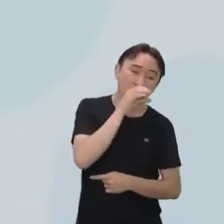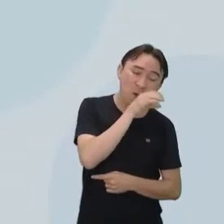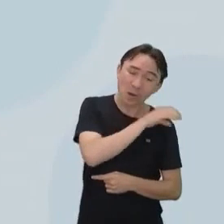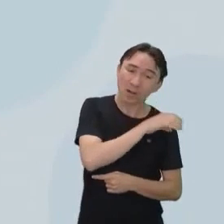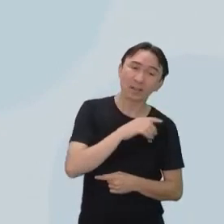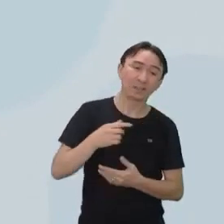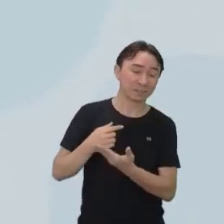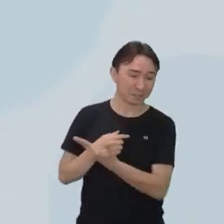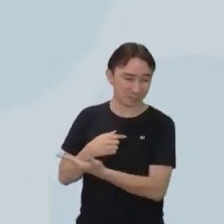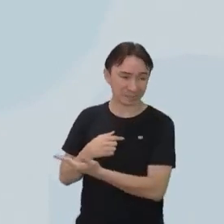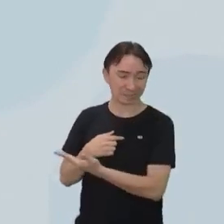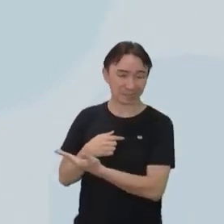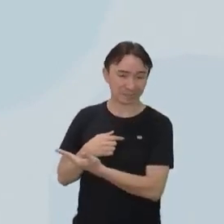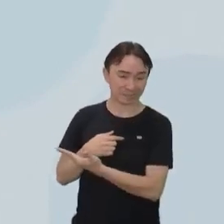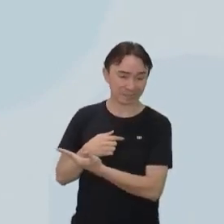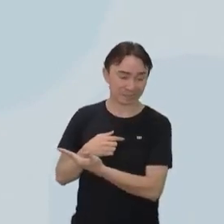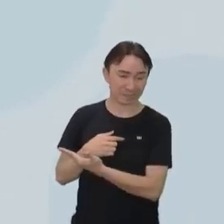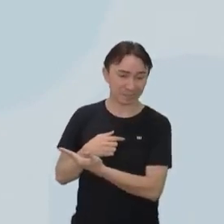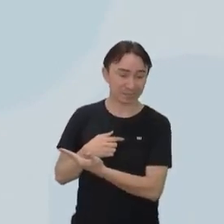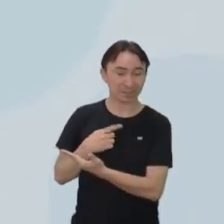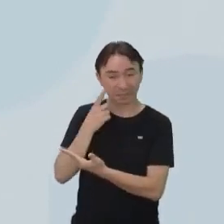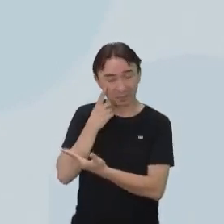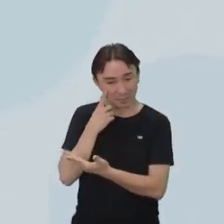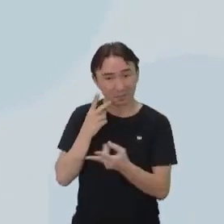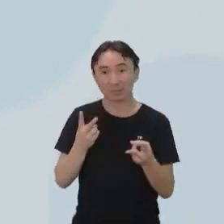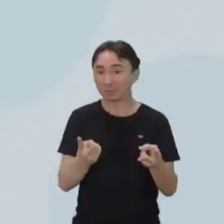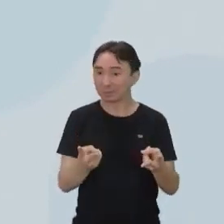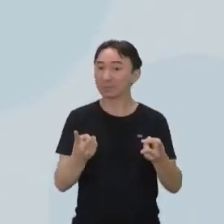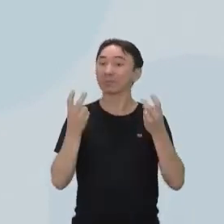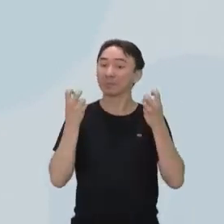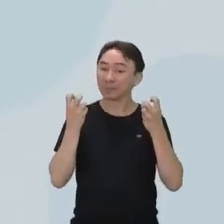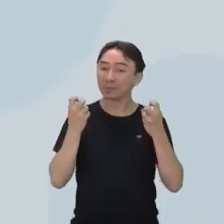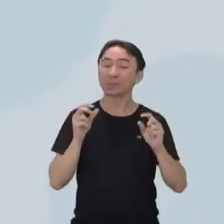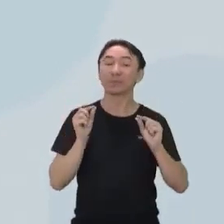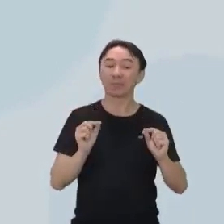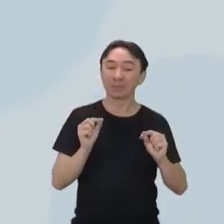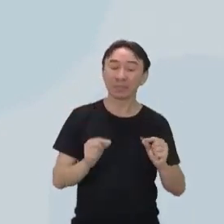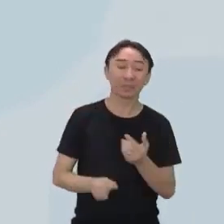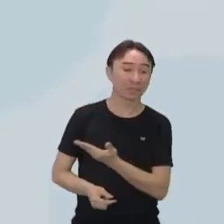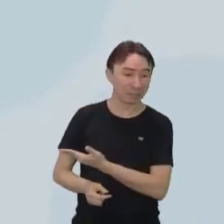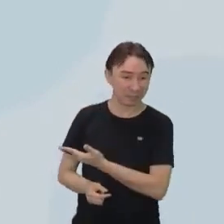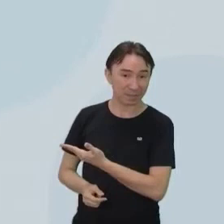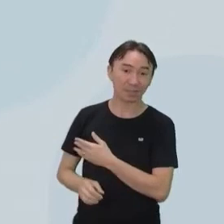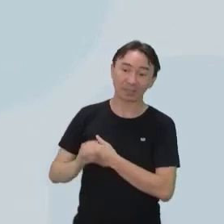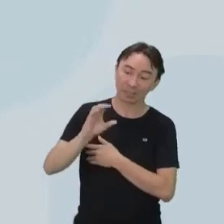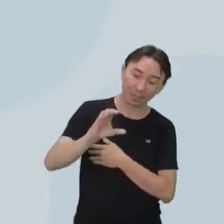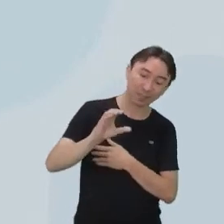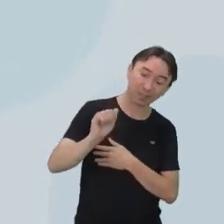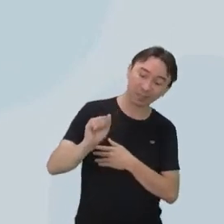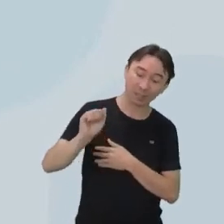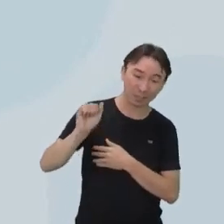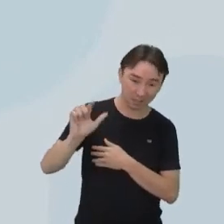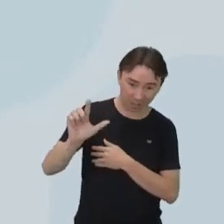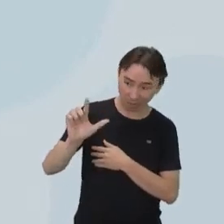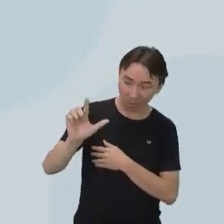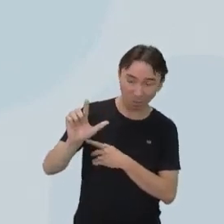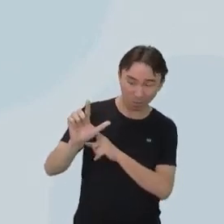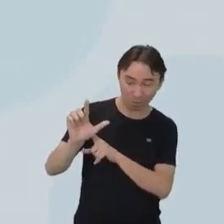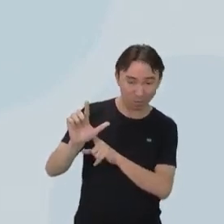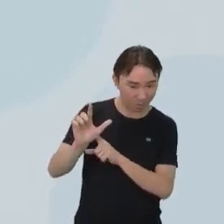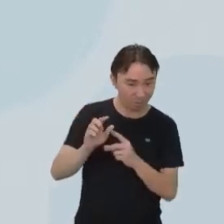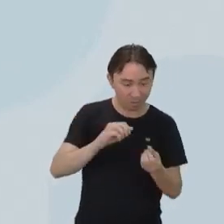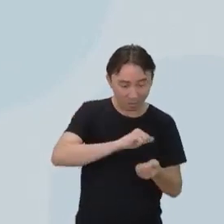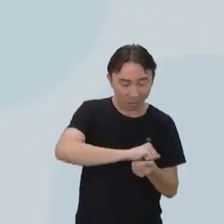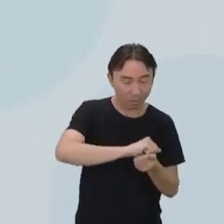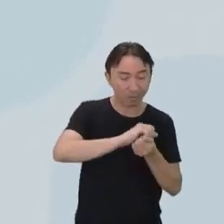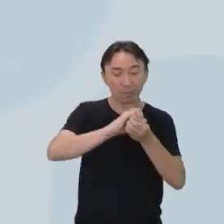caso aqui, você pode observar que da transformação do calcário vai ser obtido a cal, de onde ele é retirado aqui na